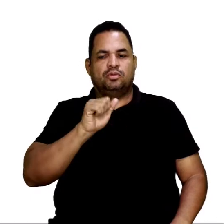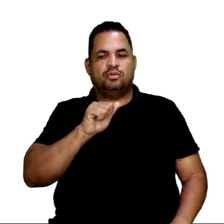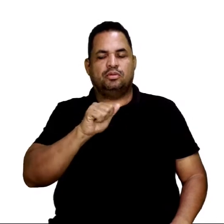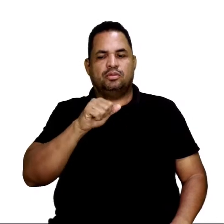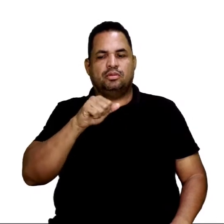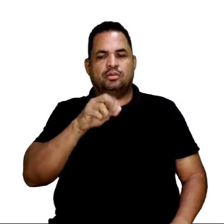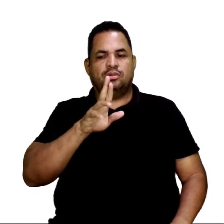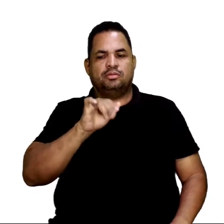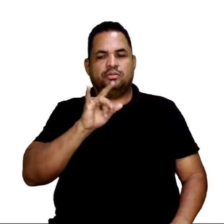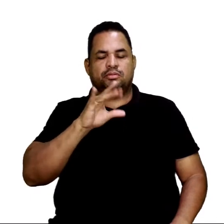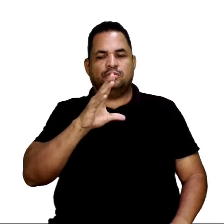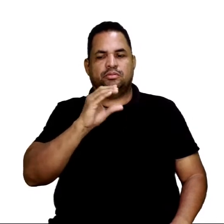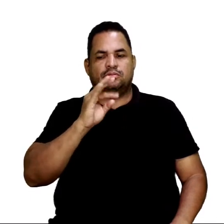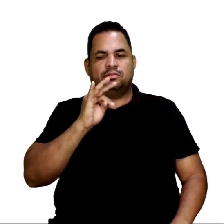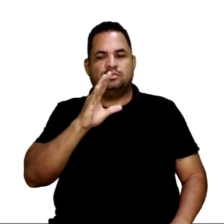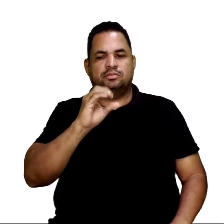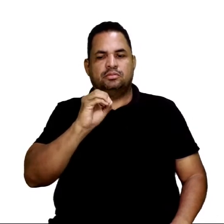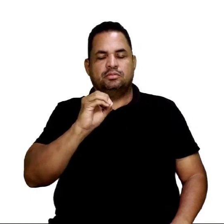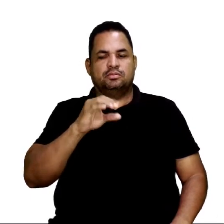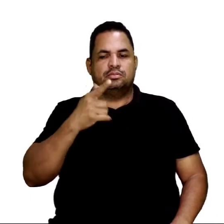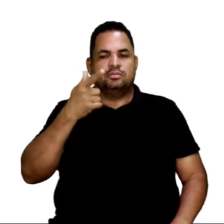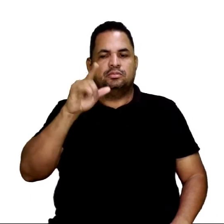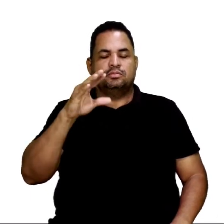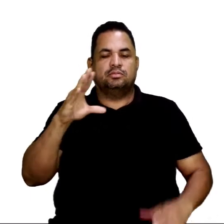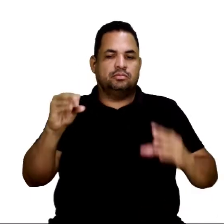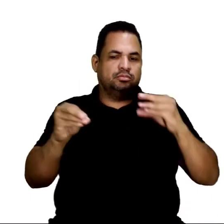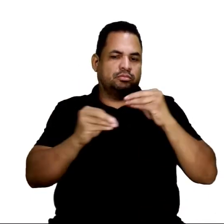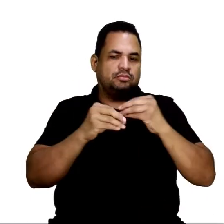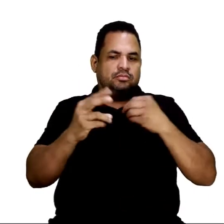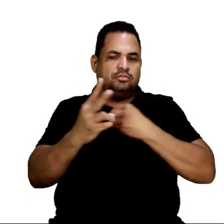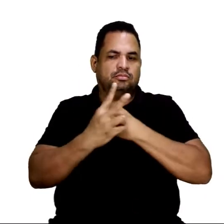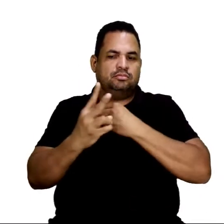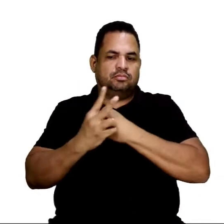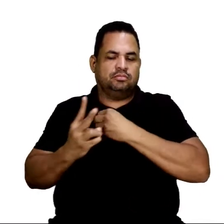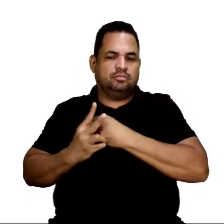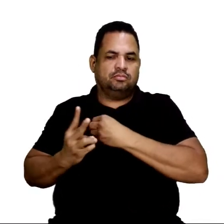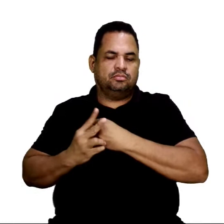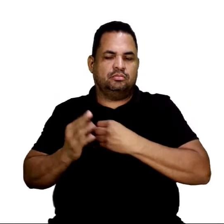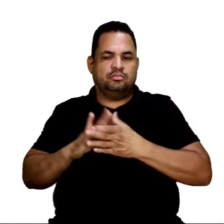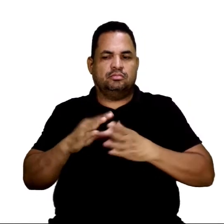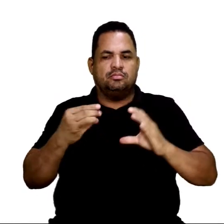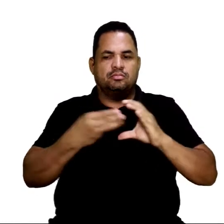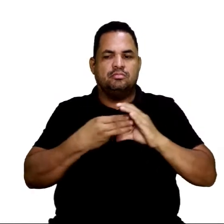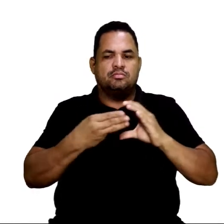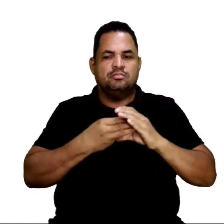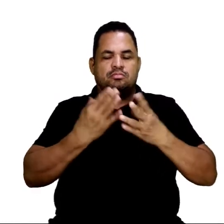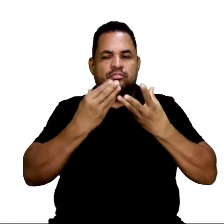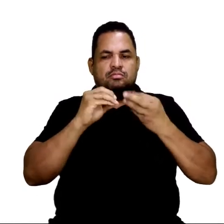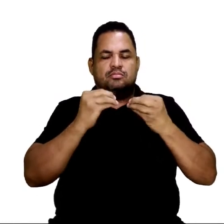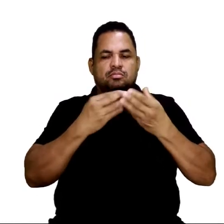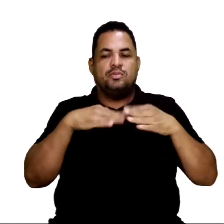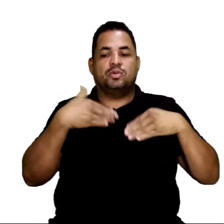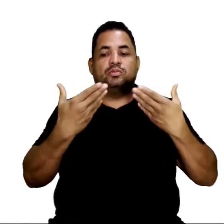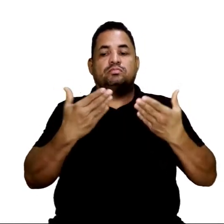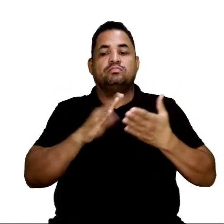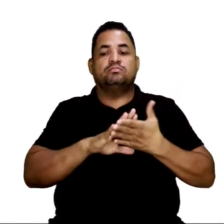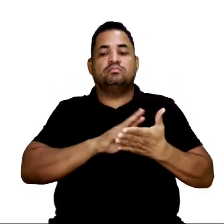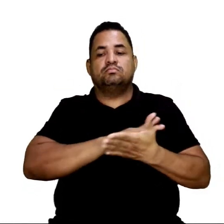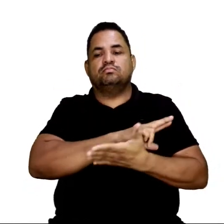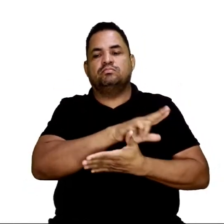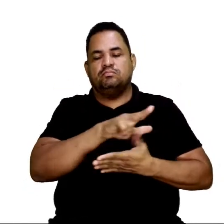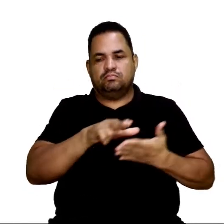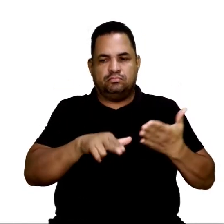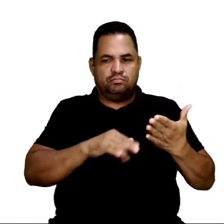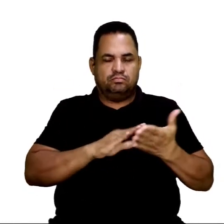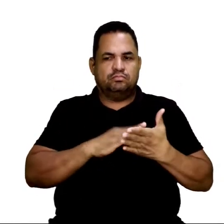é? Nós temos aí esses outros anéis que vão proteger essa célula ovozigoto, que quando esses inúmeros,